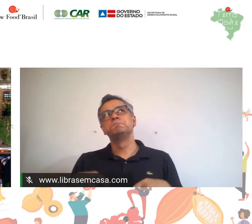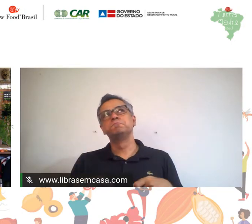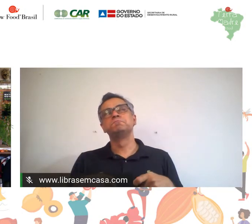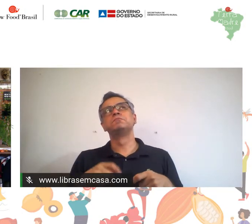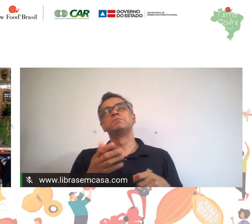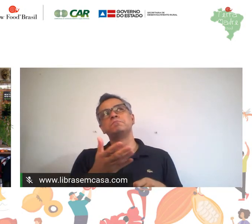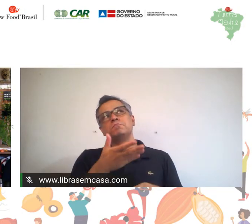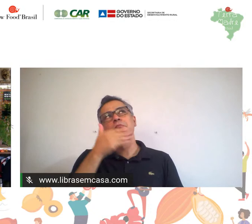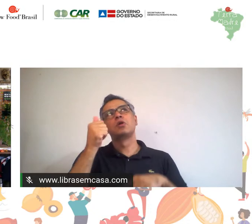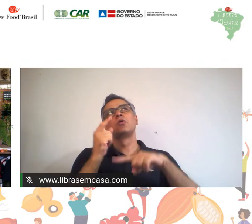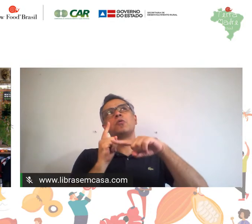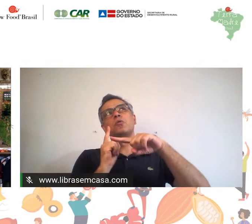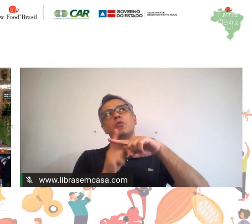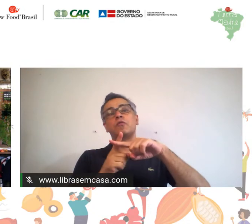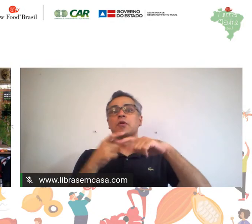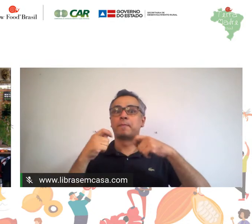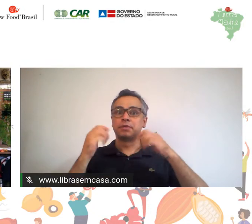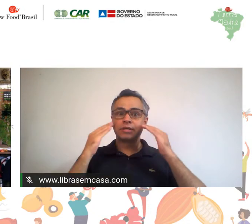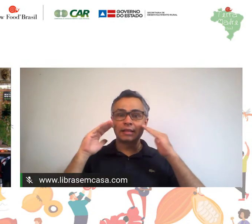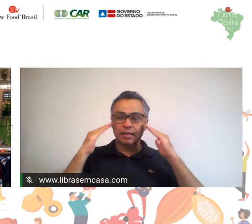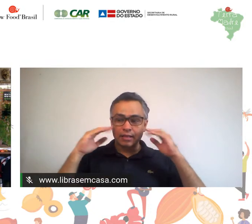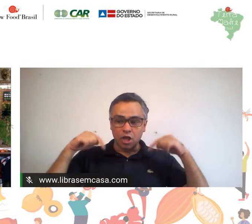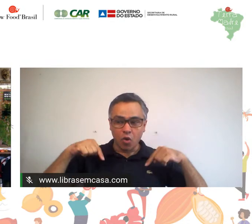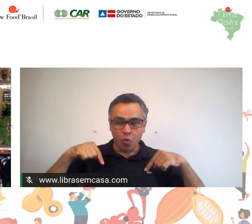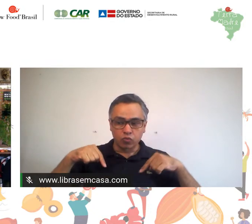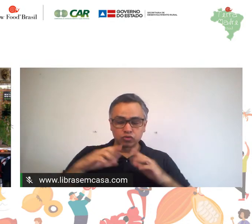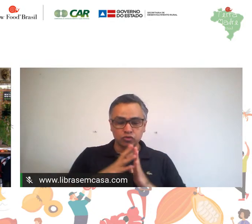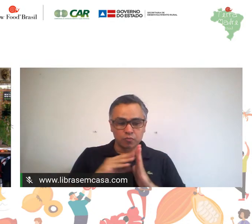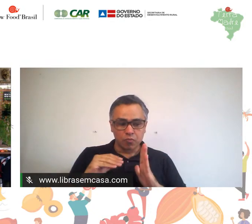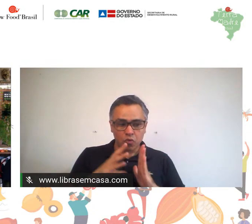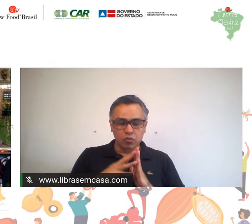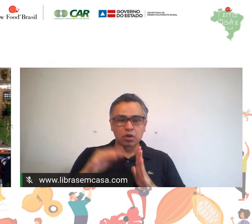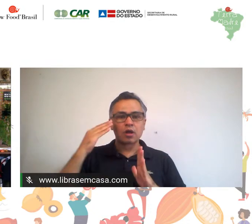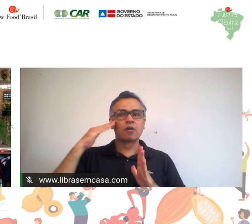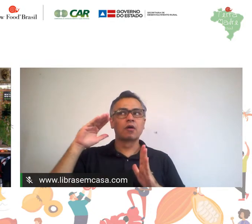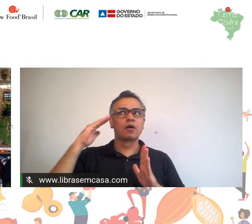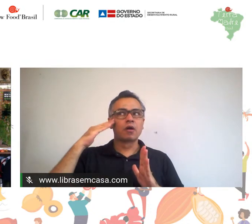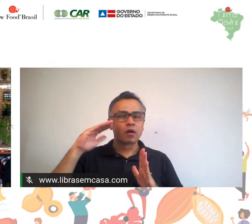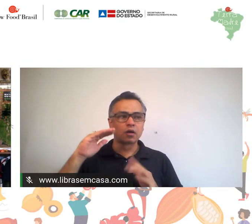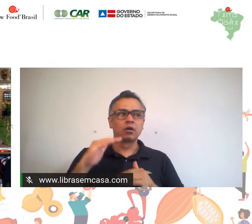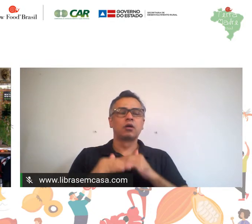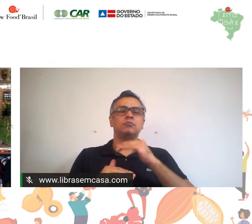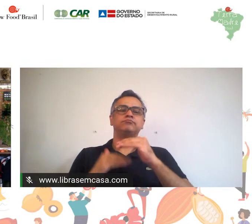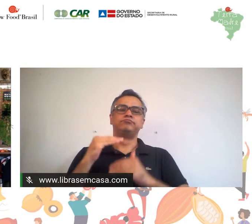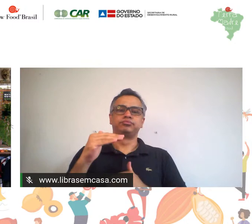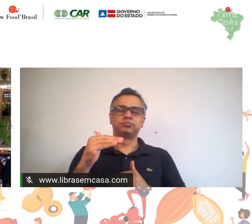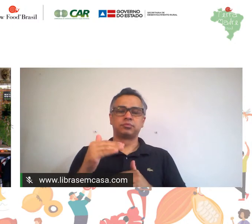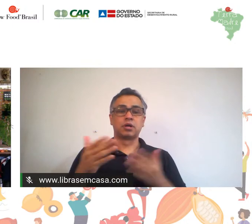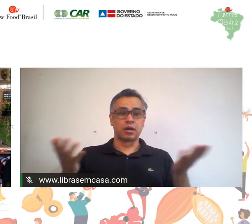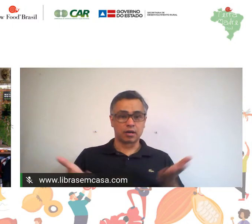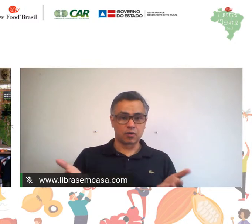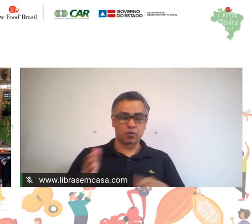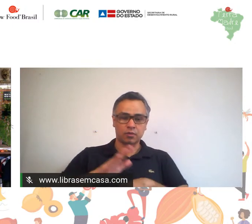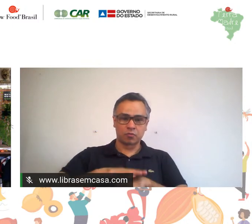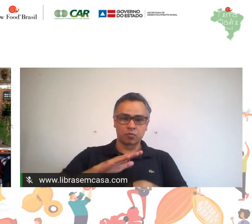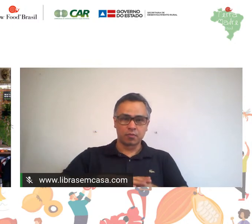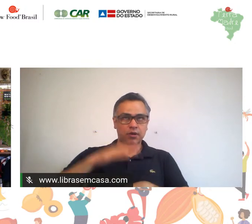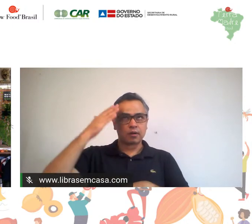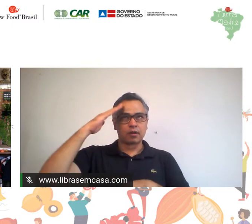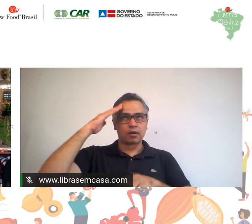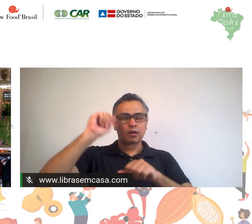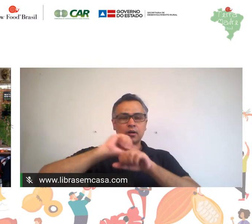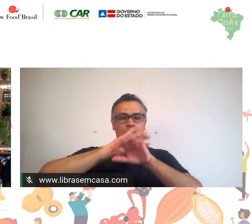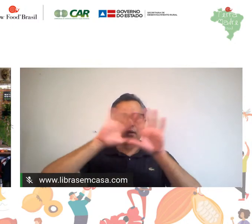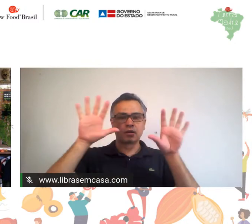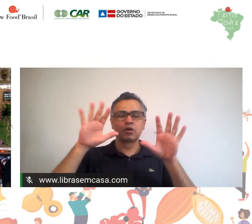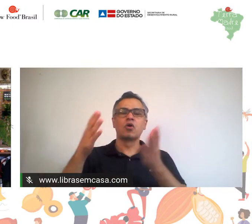problemas gerados pelo modelo vigente para assim superá-lo. Para ajudar a compreender o momento atual, gostaria de convidar para esse